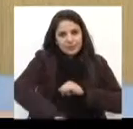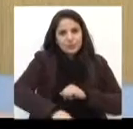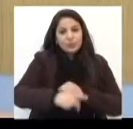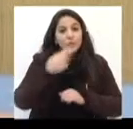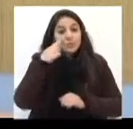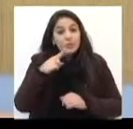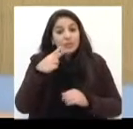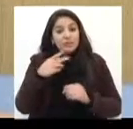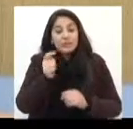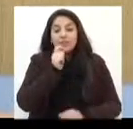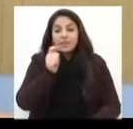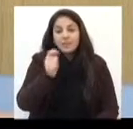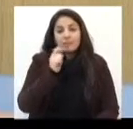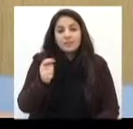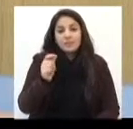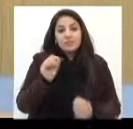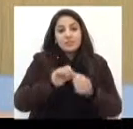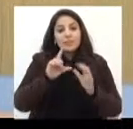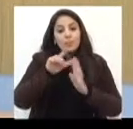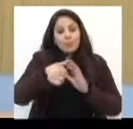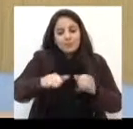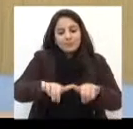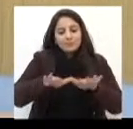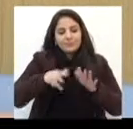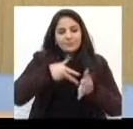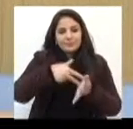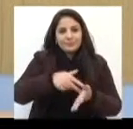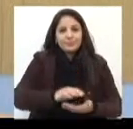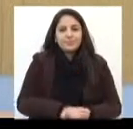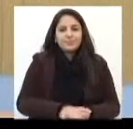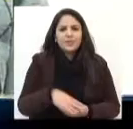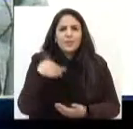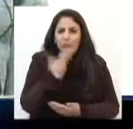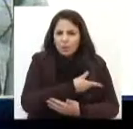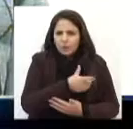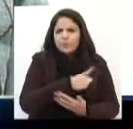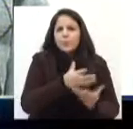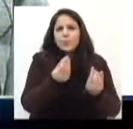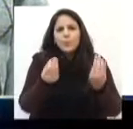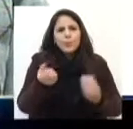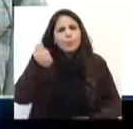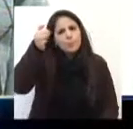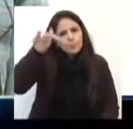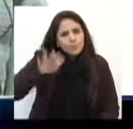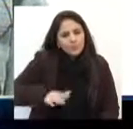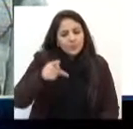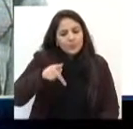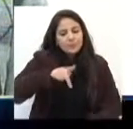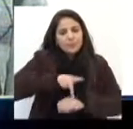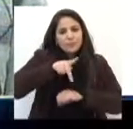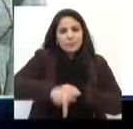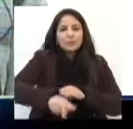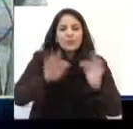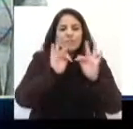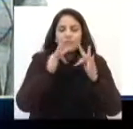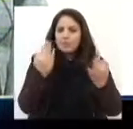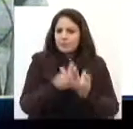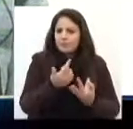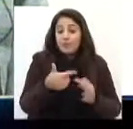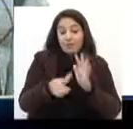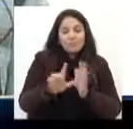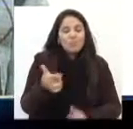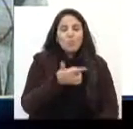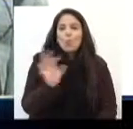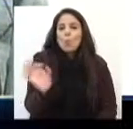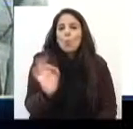da entrevista que será exibida após a reprise da sessão plenária. Nós temos muitas promoções aqui em Passo Fundo de famílias que não